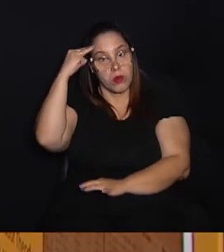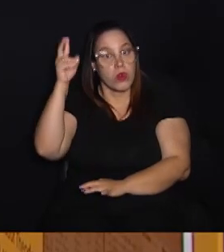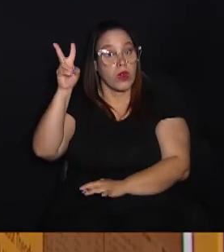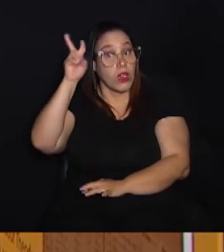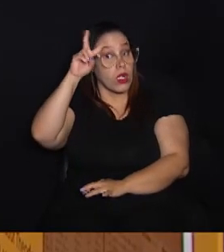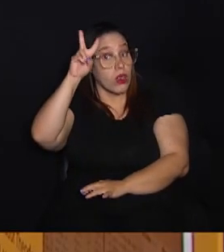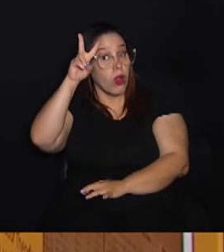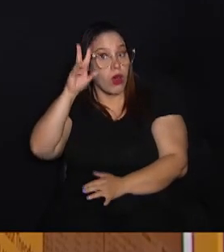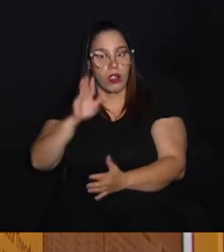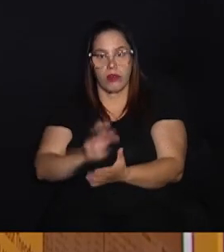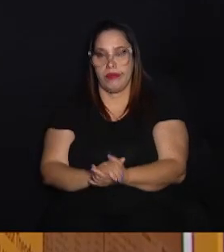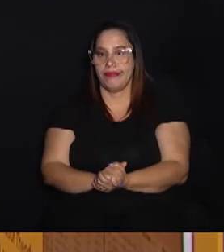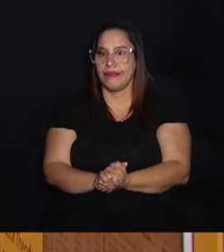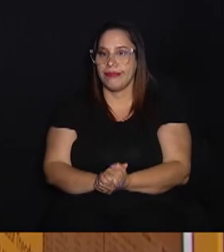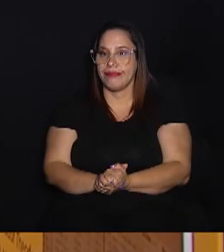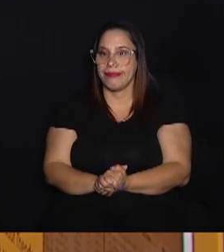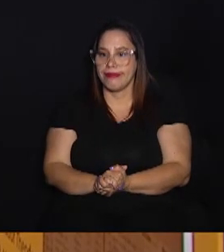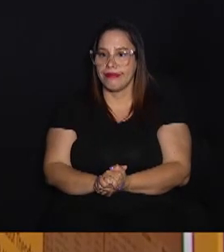história.